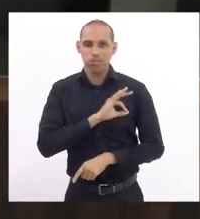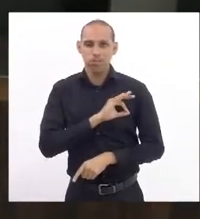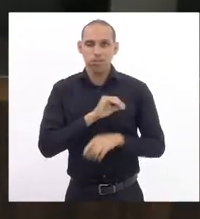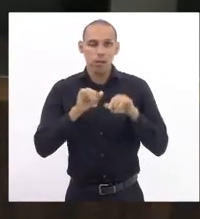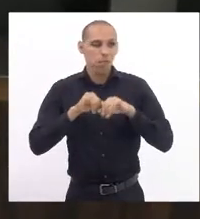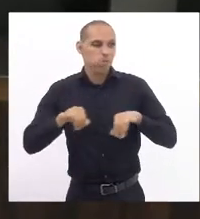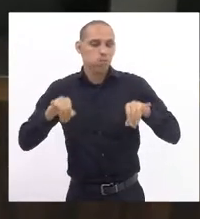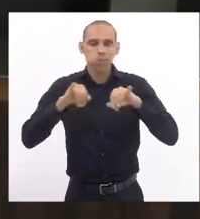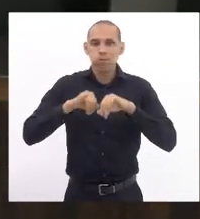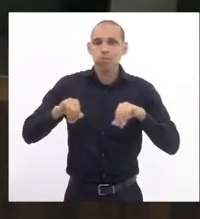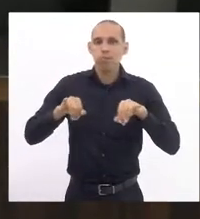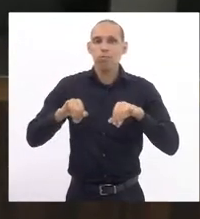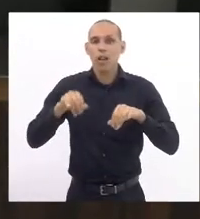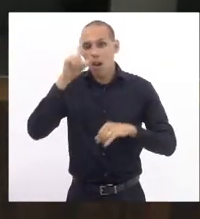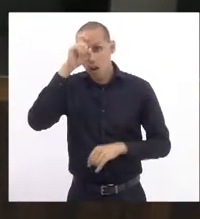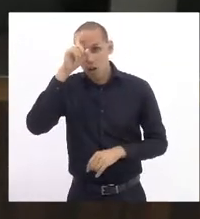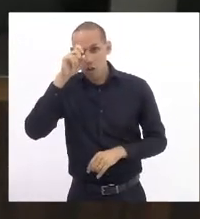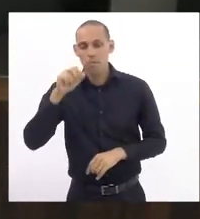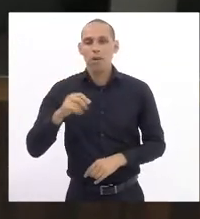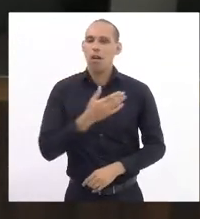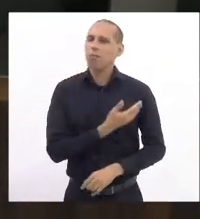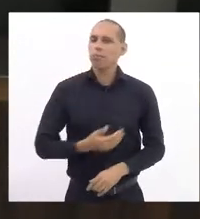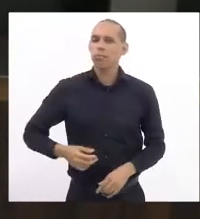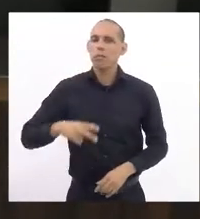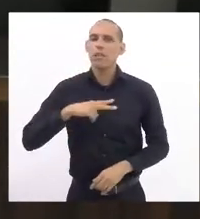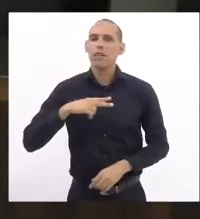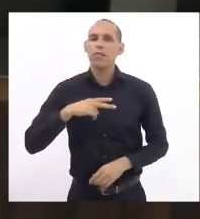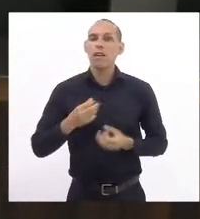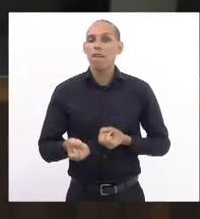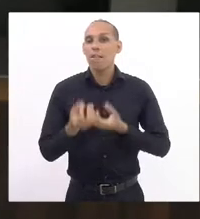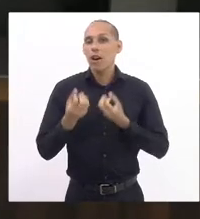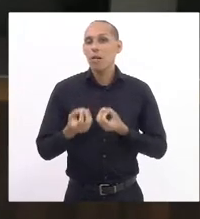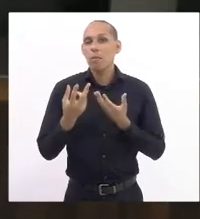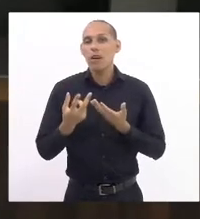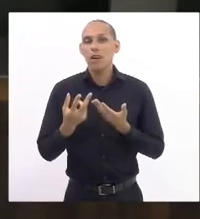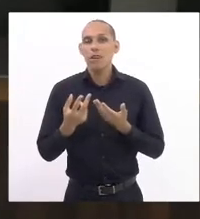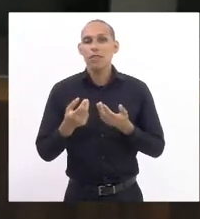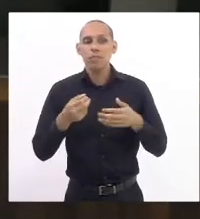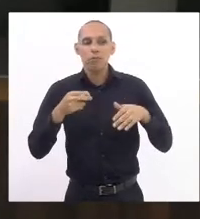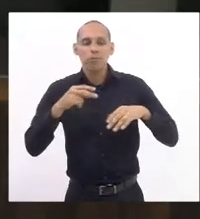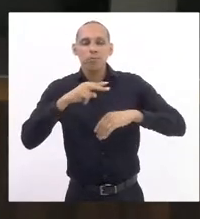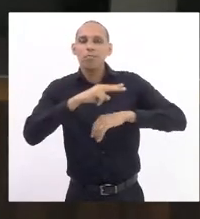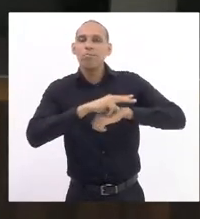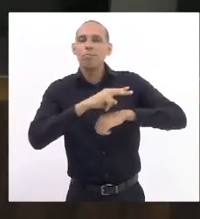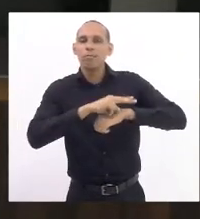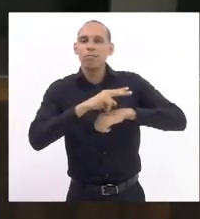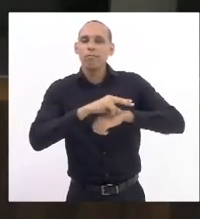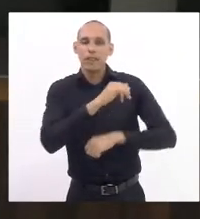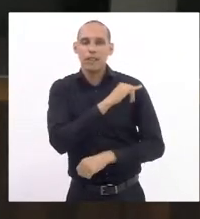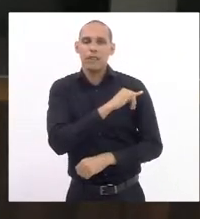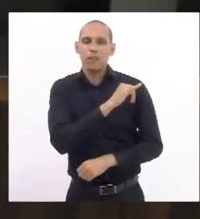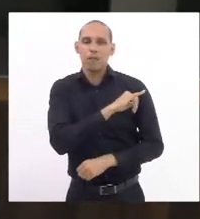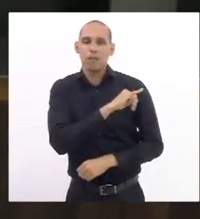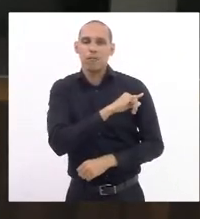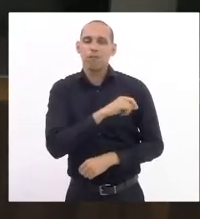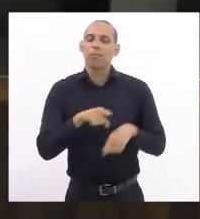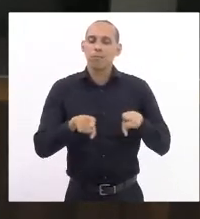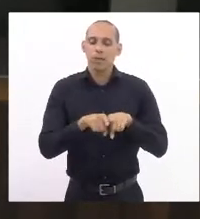sítios eletrônicos de hospitais públicos e privados, informações sobre pacientes conhecidos internados no âmbito do Estado do Rio de Janeiro. Também está